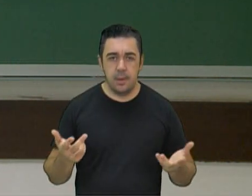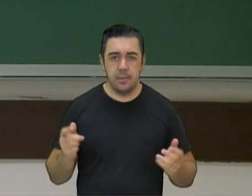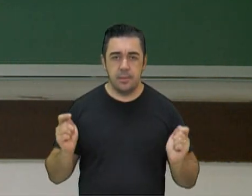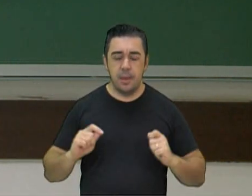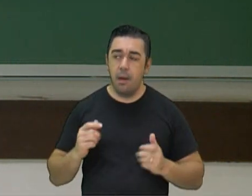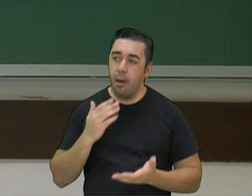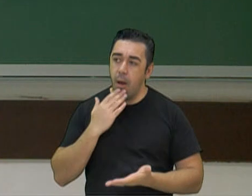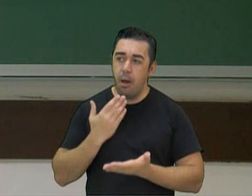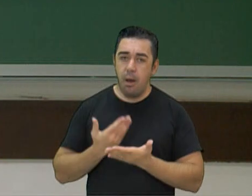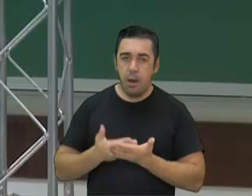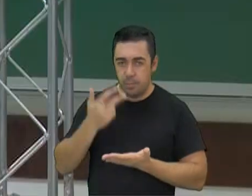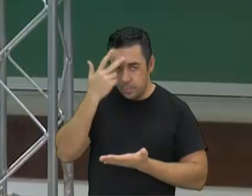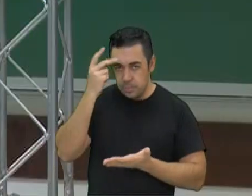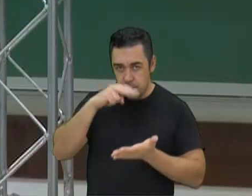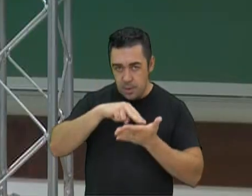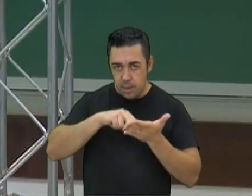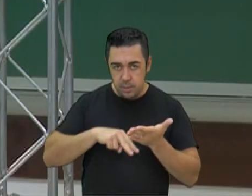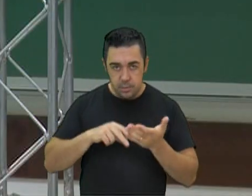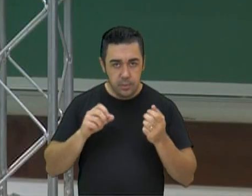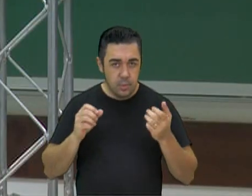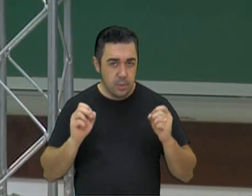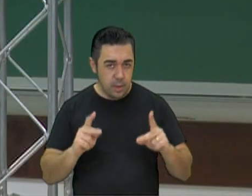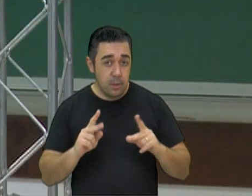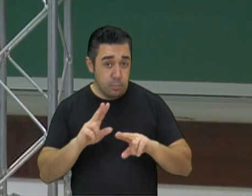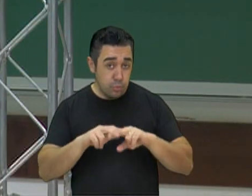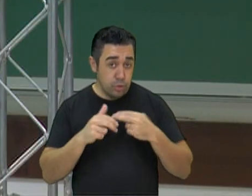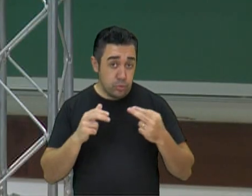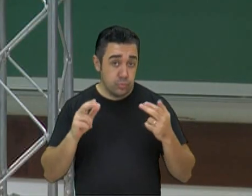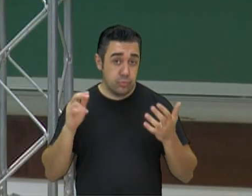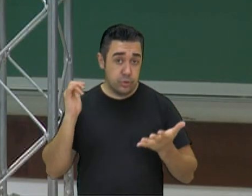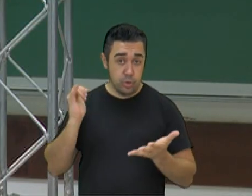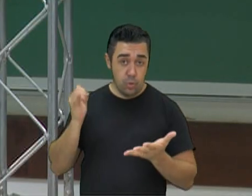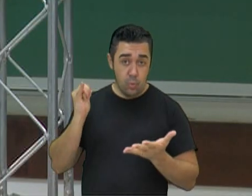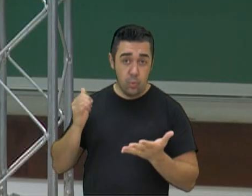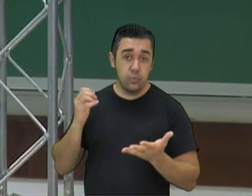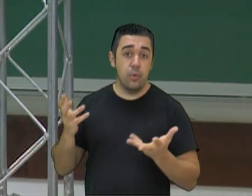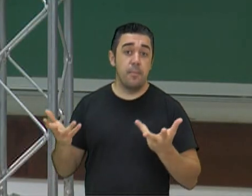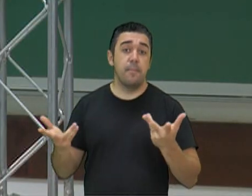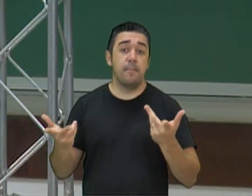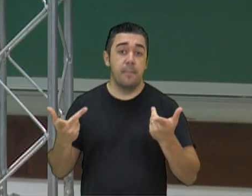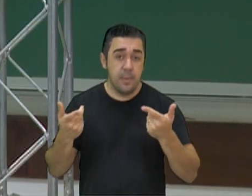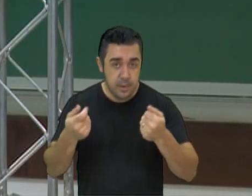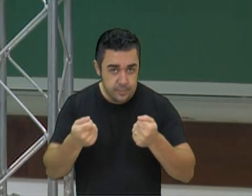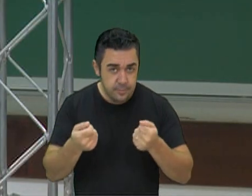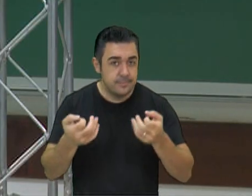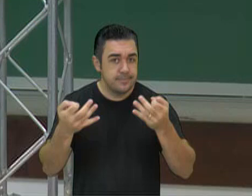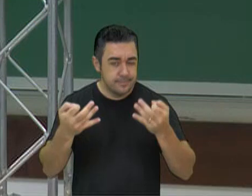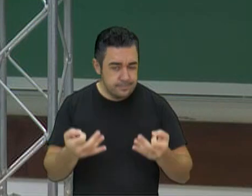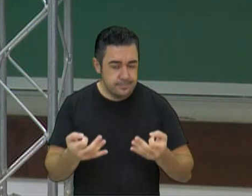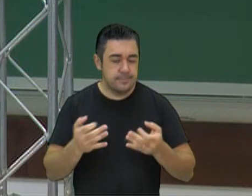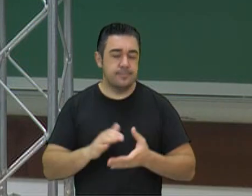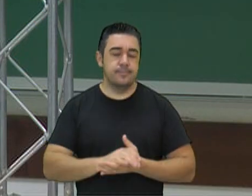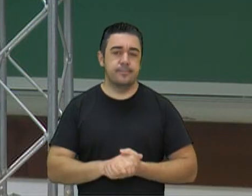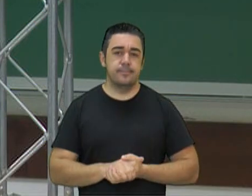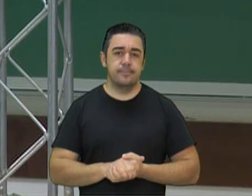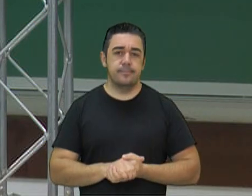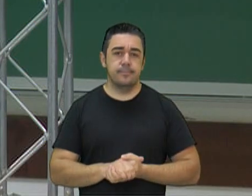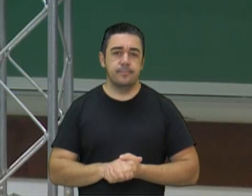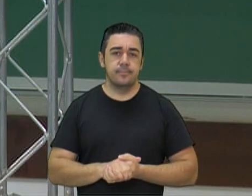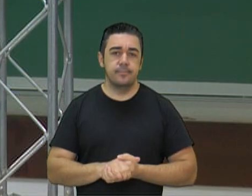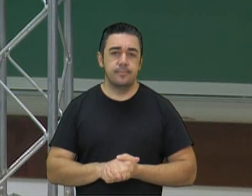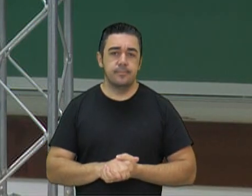esse encantamento no leitor, ok? Por isso intitulado, né? Como característica aí a gente considera que é conto